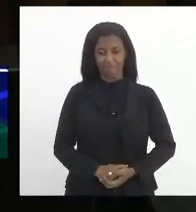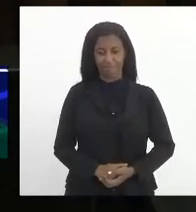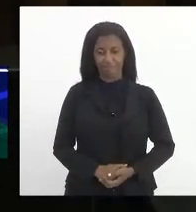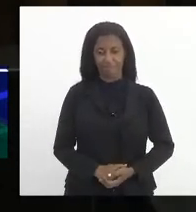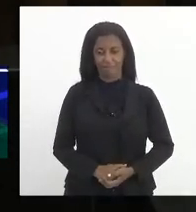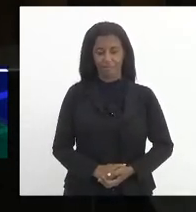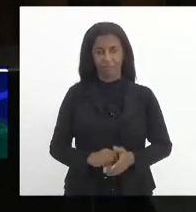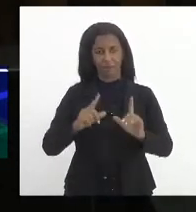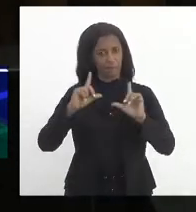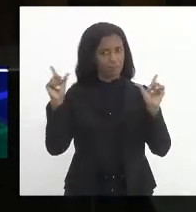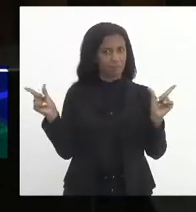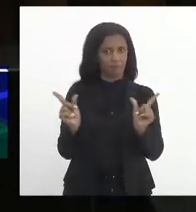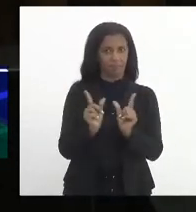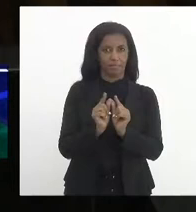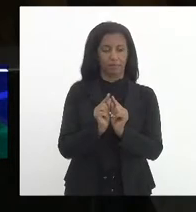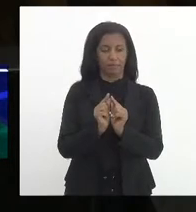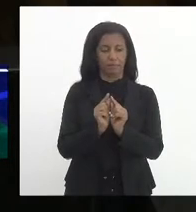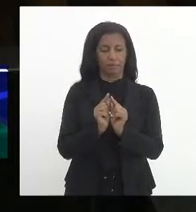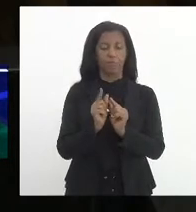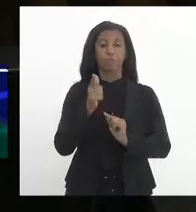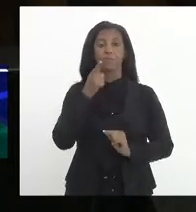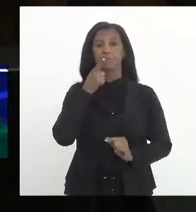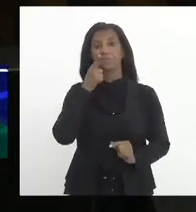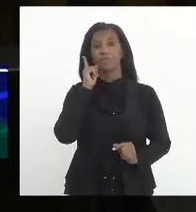Breves palavras ontem